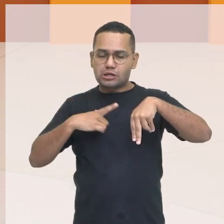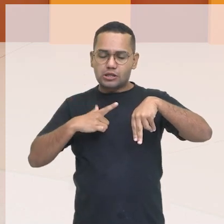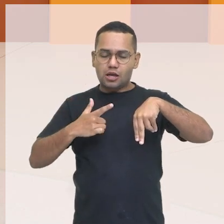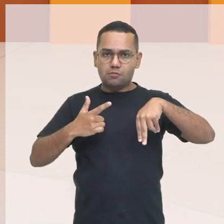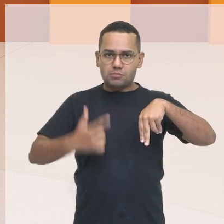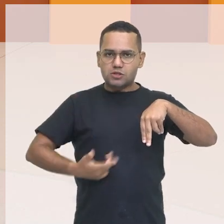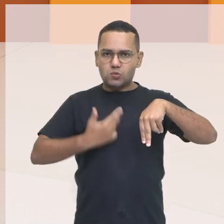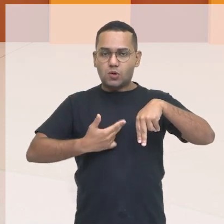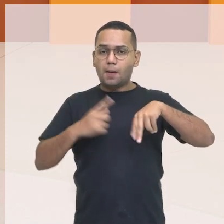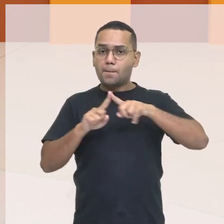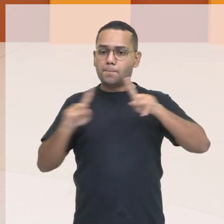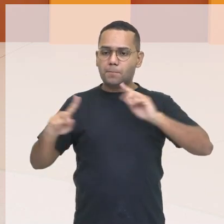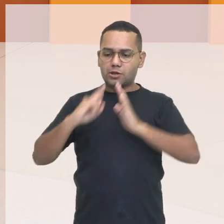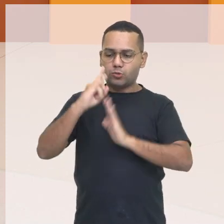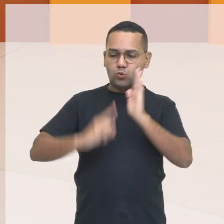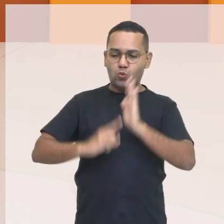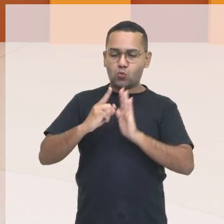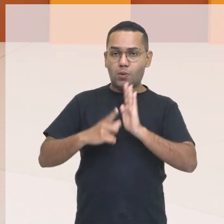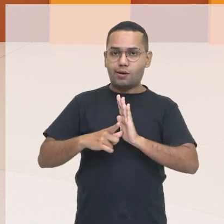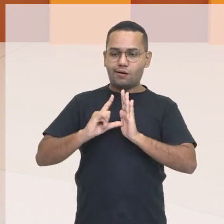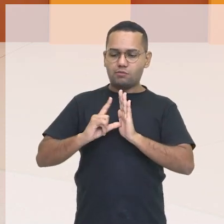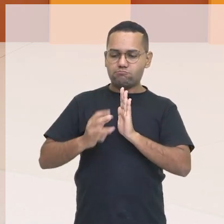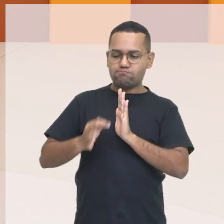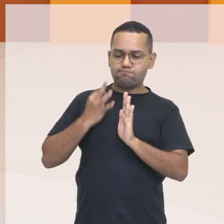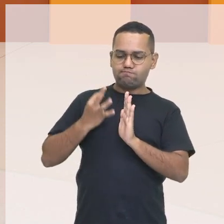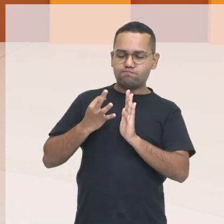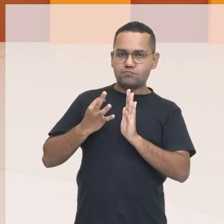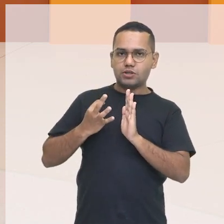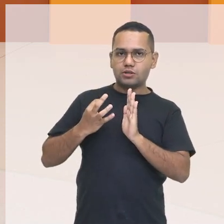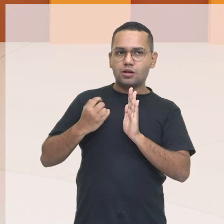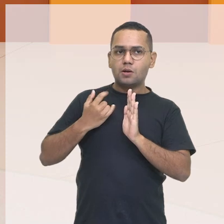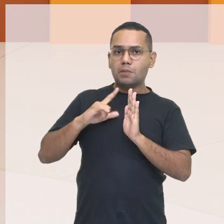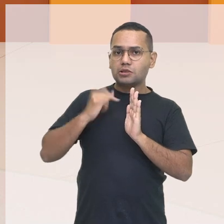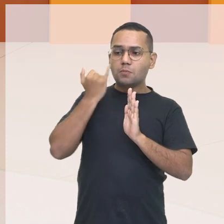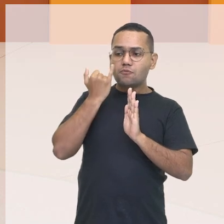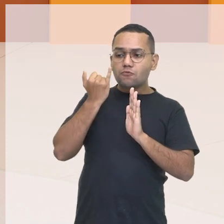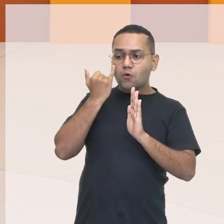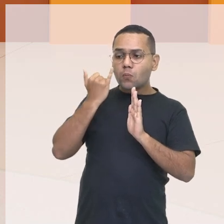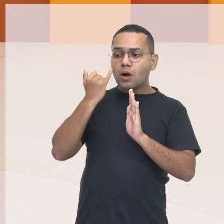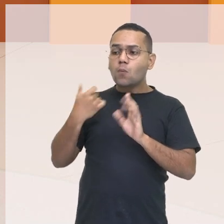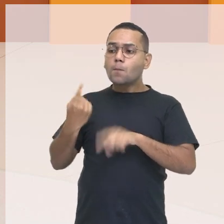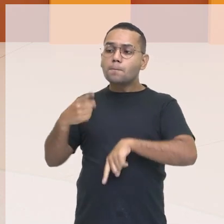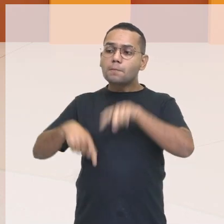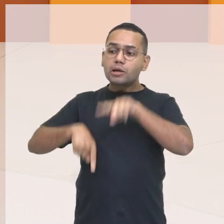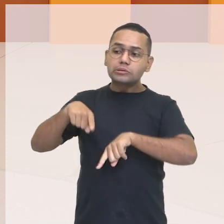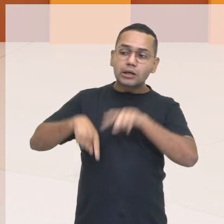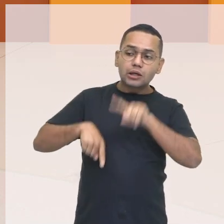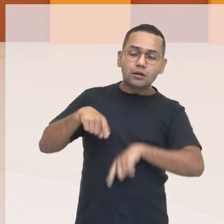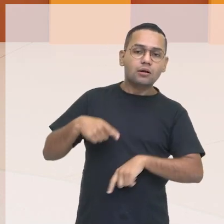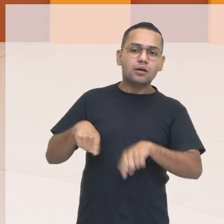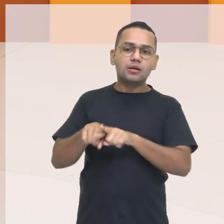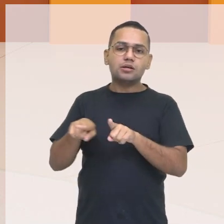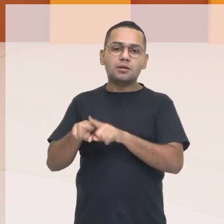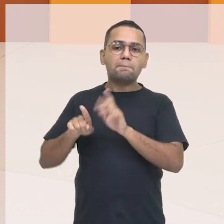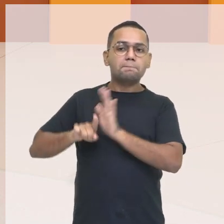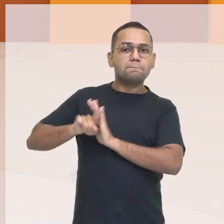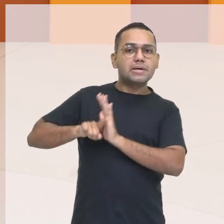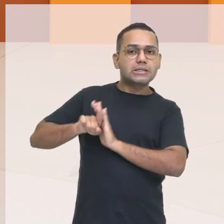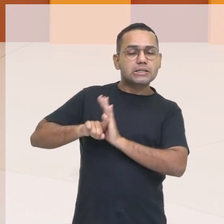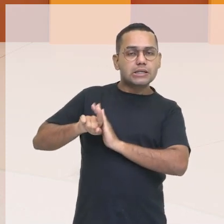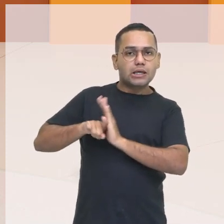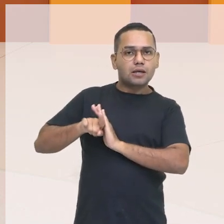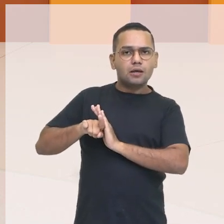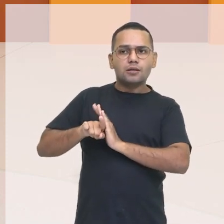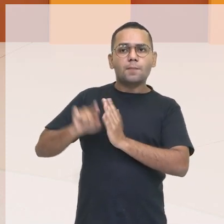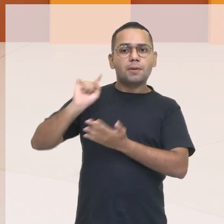ter o consentimento, a informação, os recursos, né, a pesquisa clínica que tem em volta daquilo ali. Então,